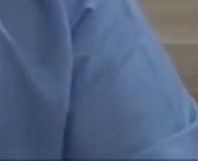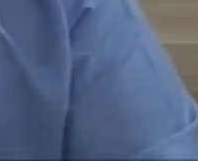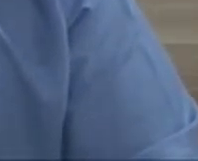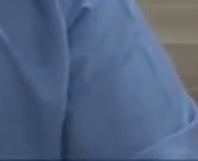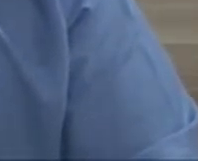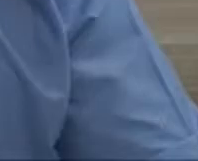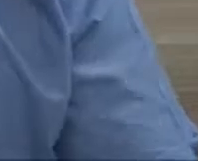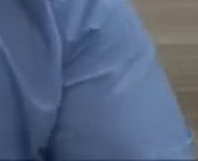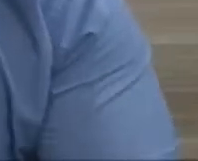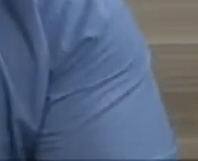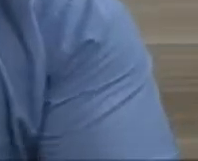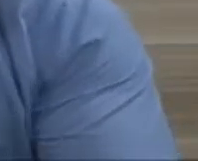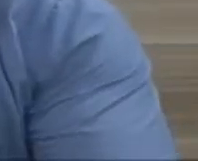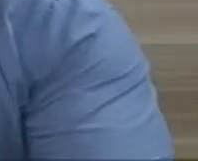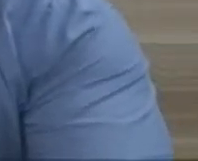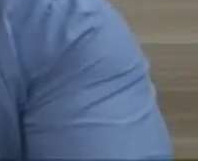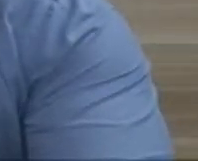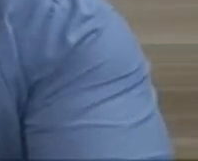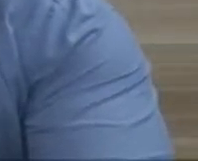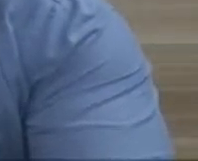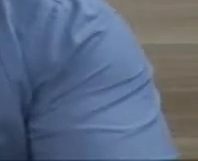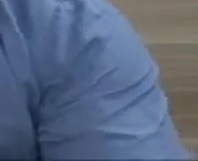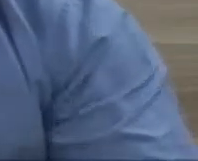sob pena de